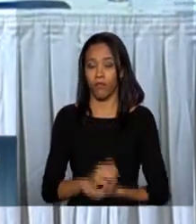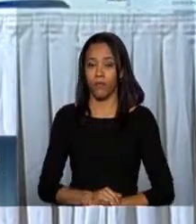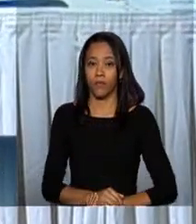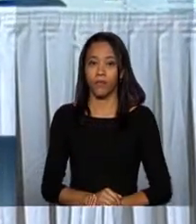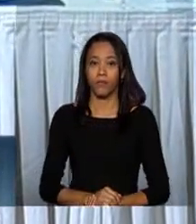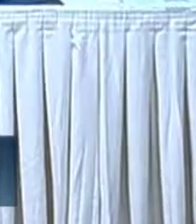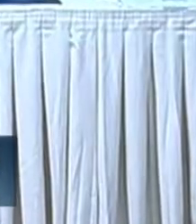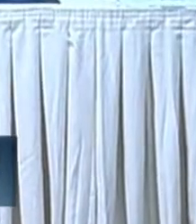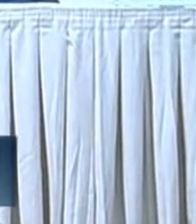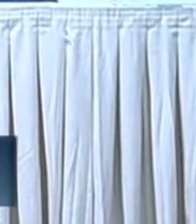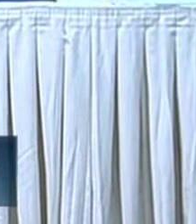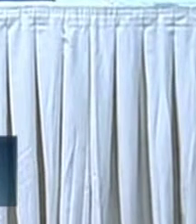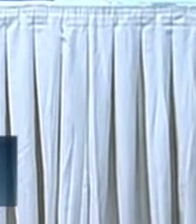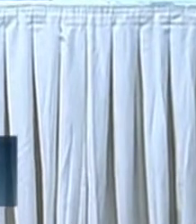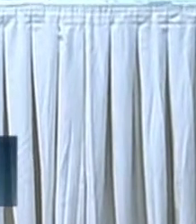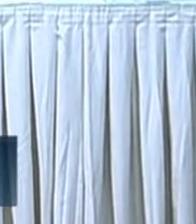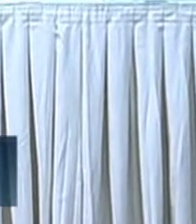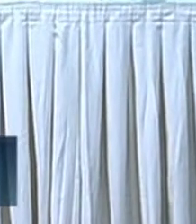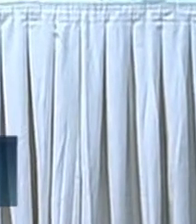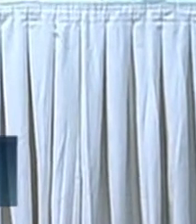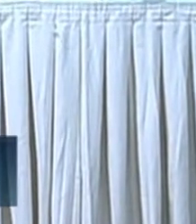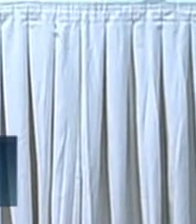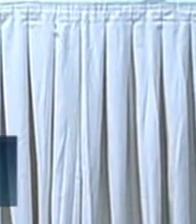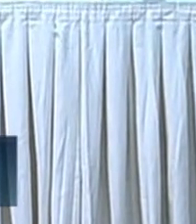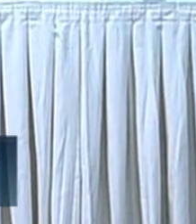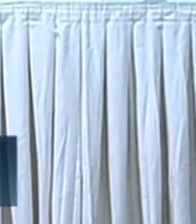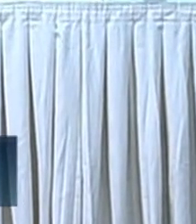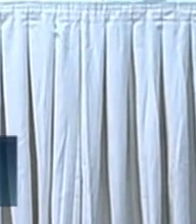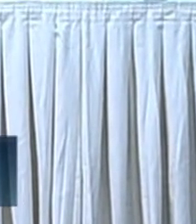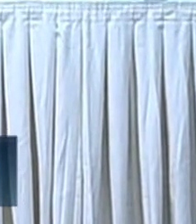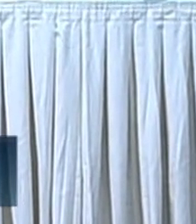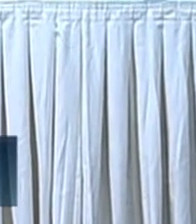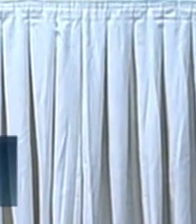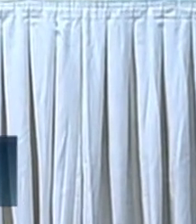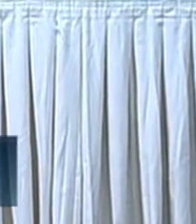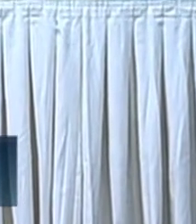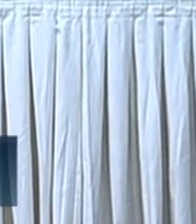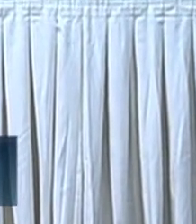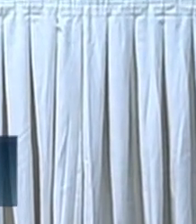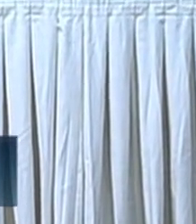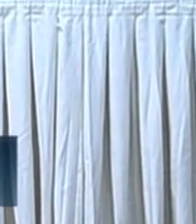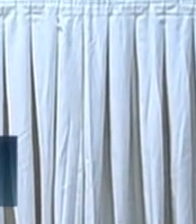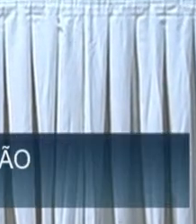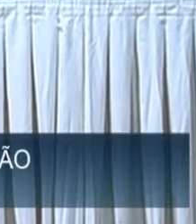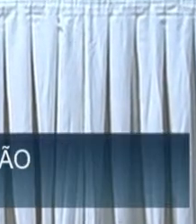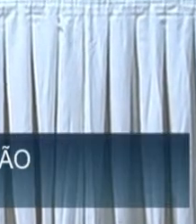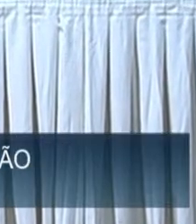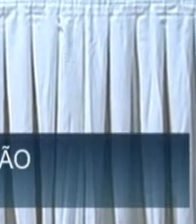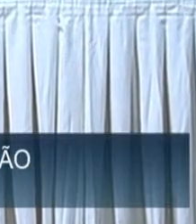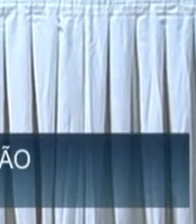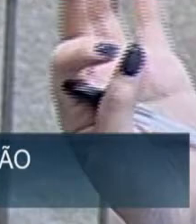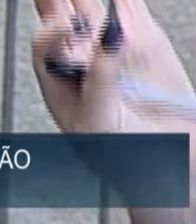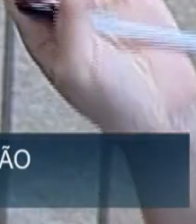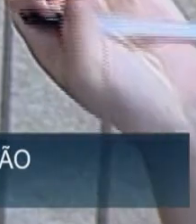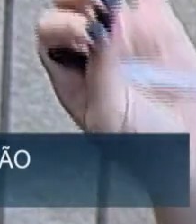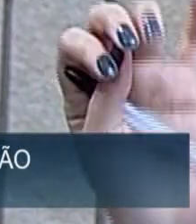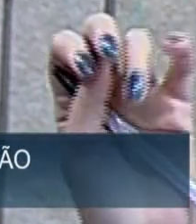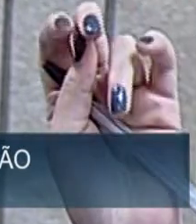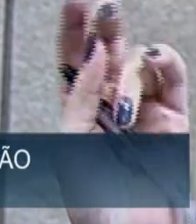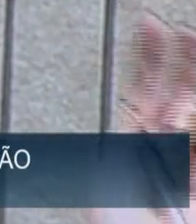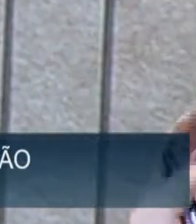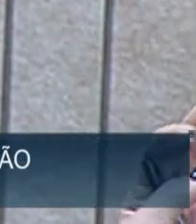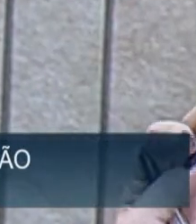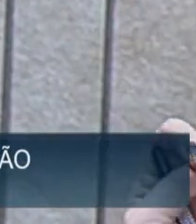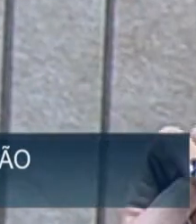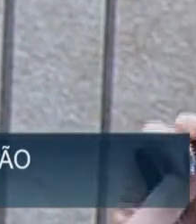Ministro, Natália da Folha. uma dúvida é o seguinte. Eu queria entender melhor